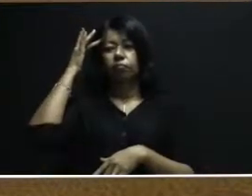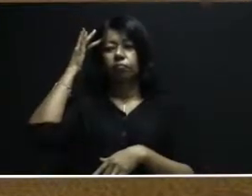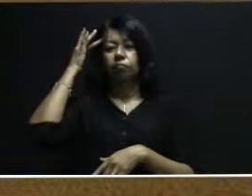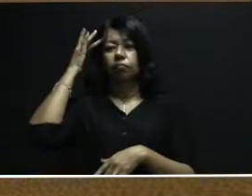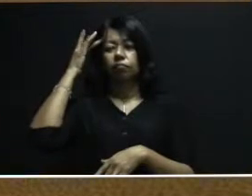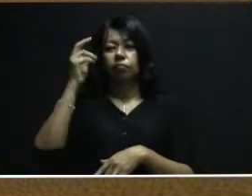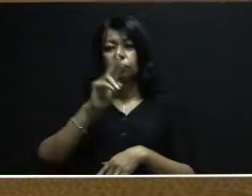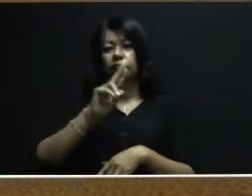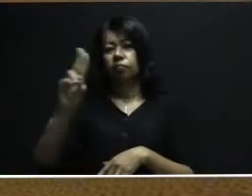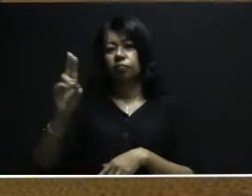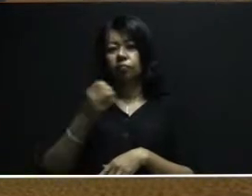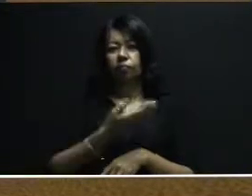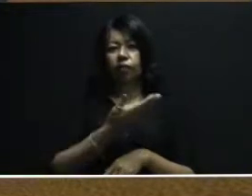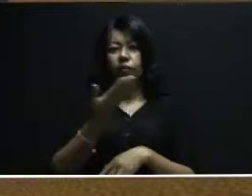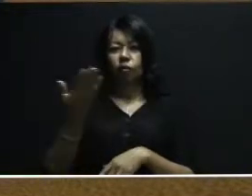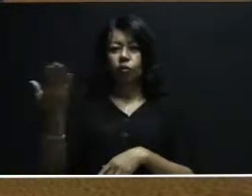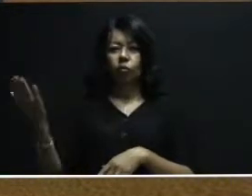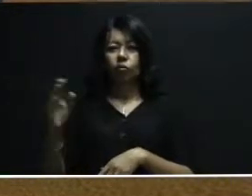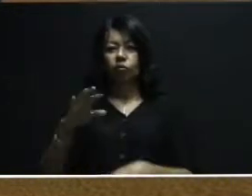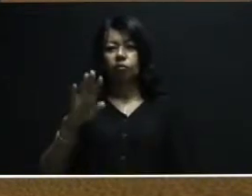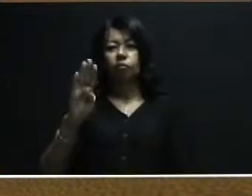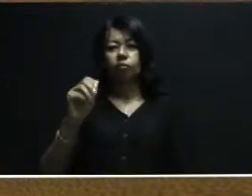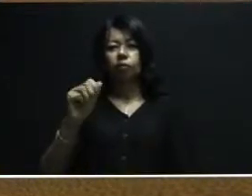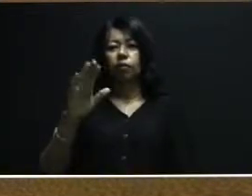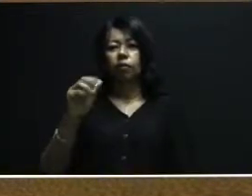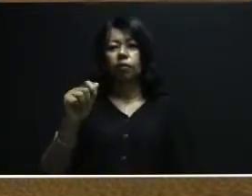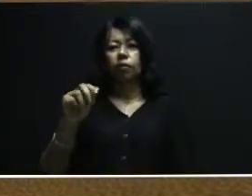em nome de todos. Bacalhau, né?